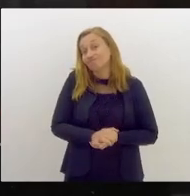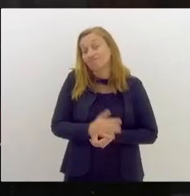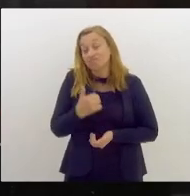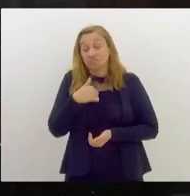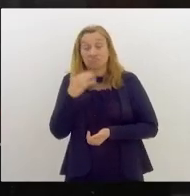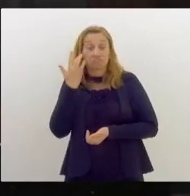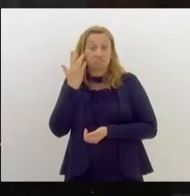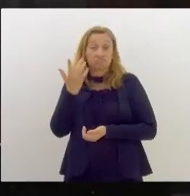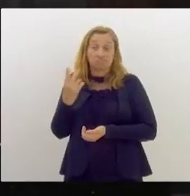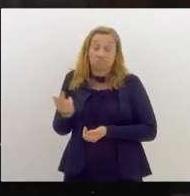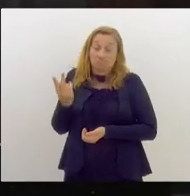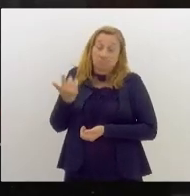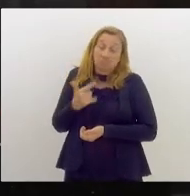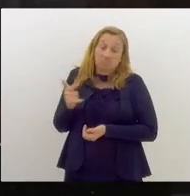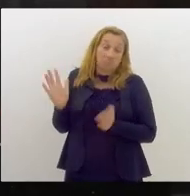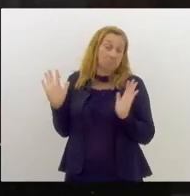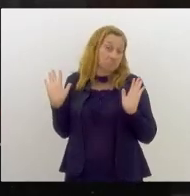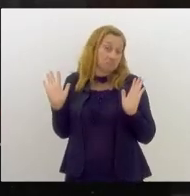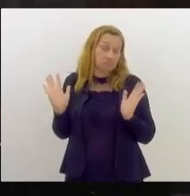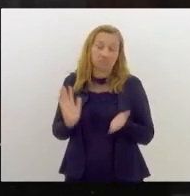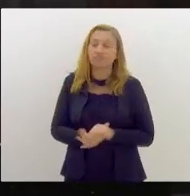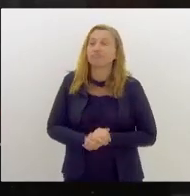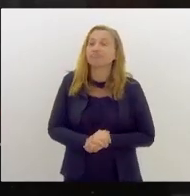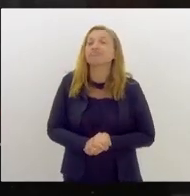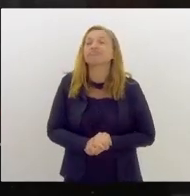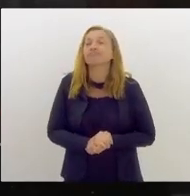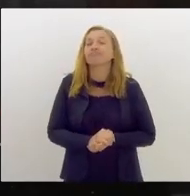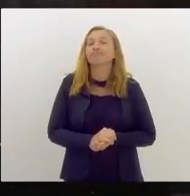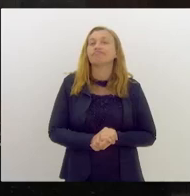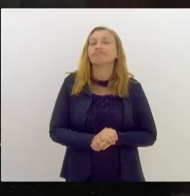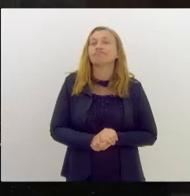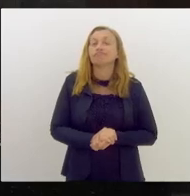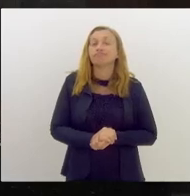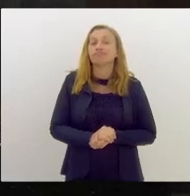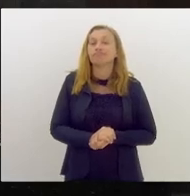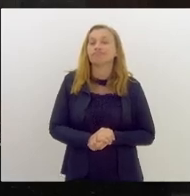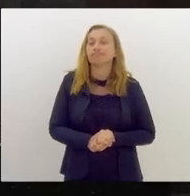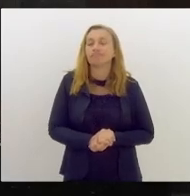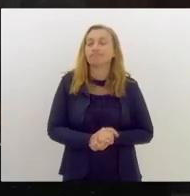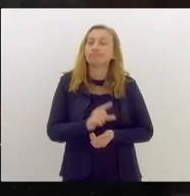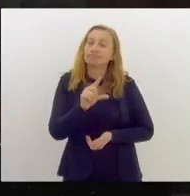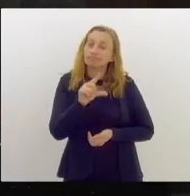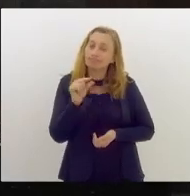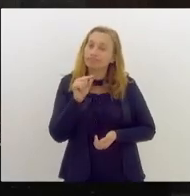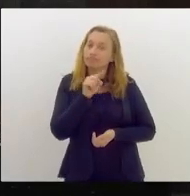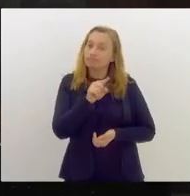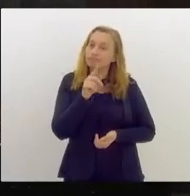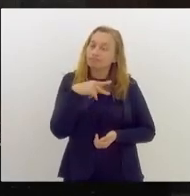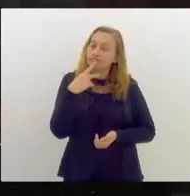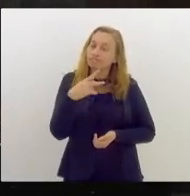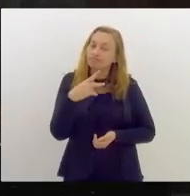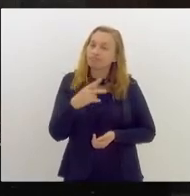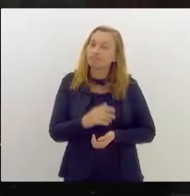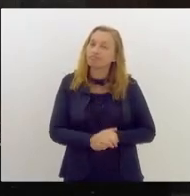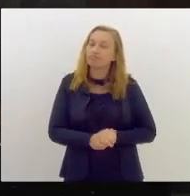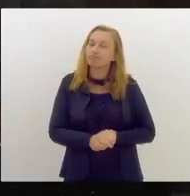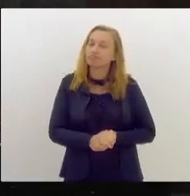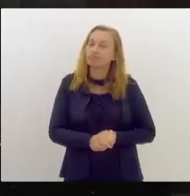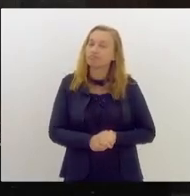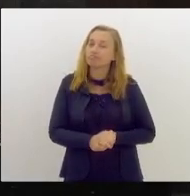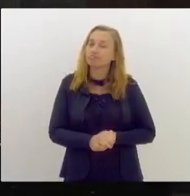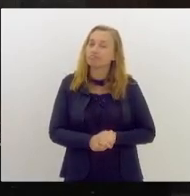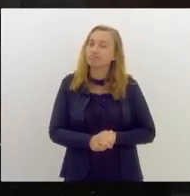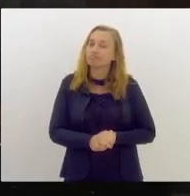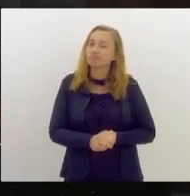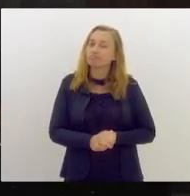tem valor legal e decidido Ele disse que devia ser aplicado somente